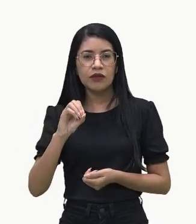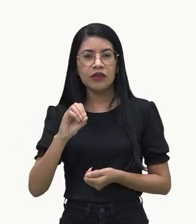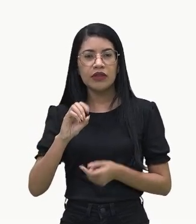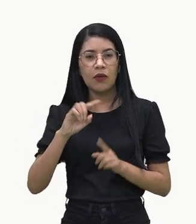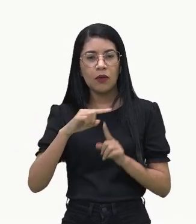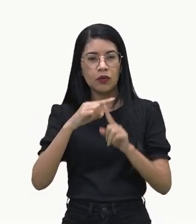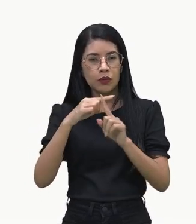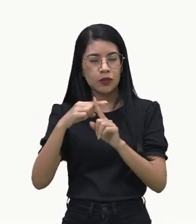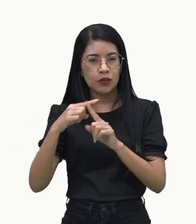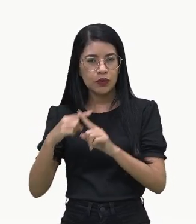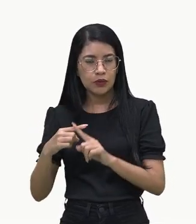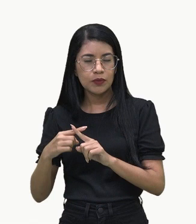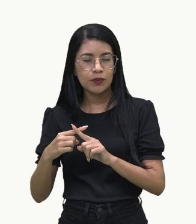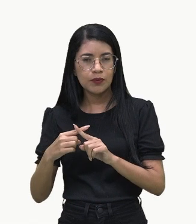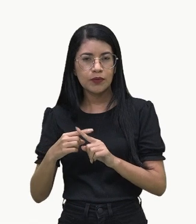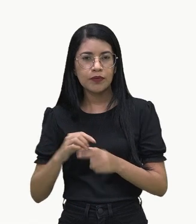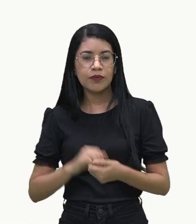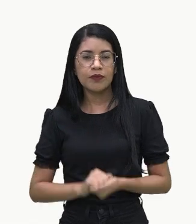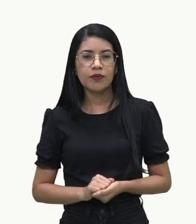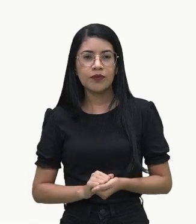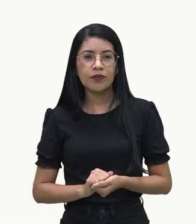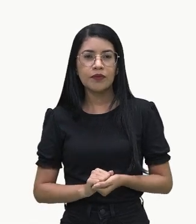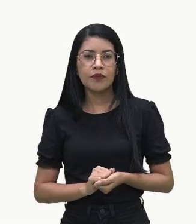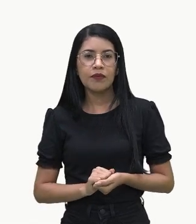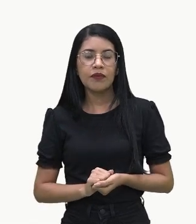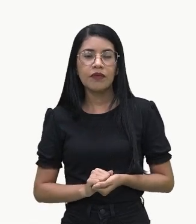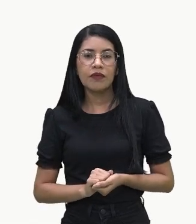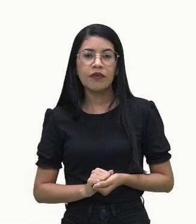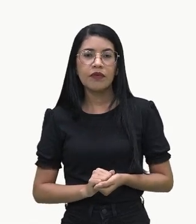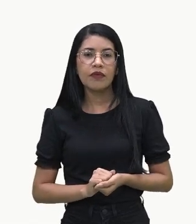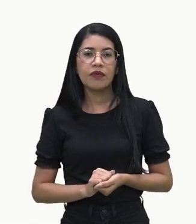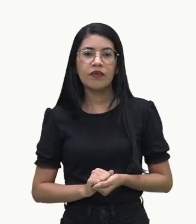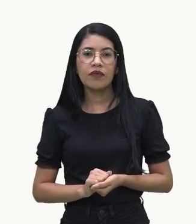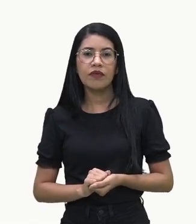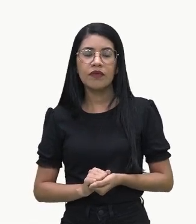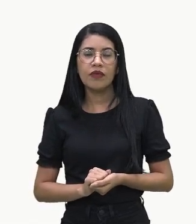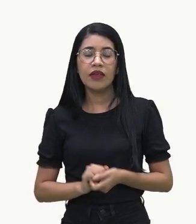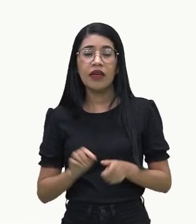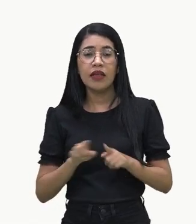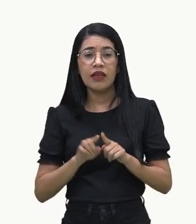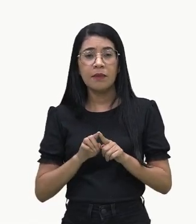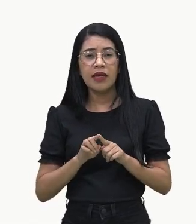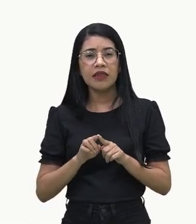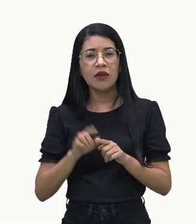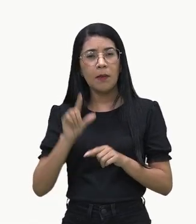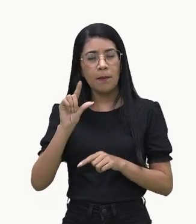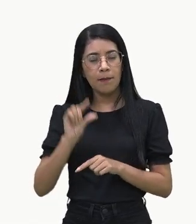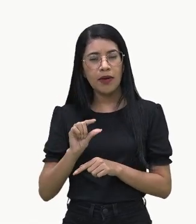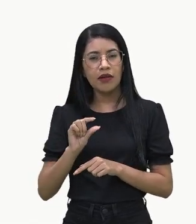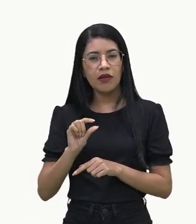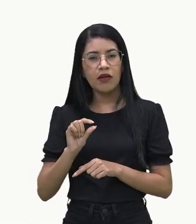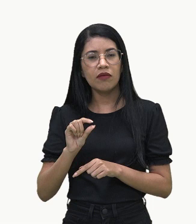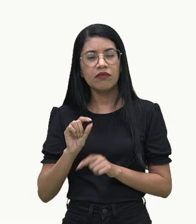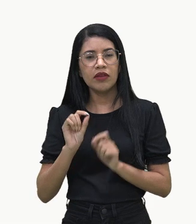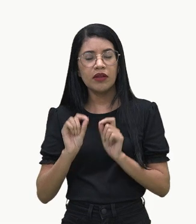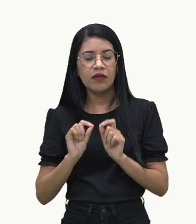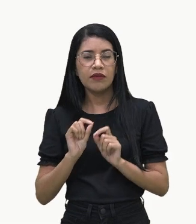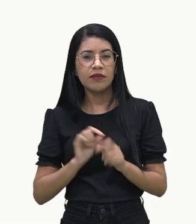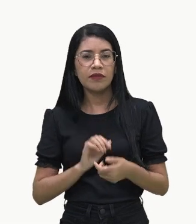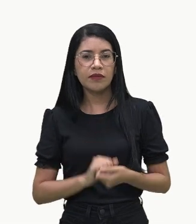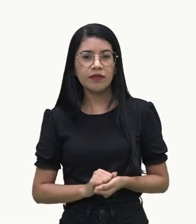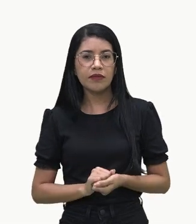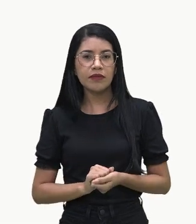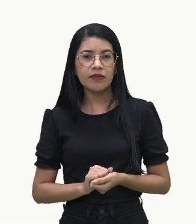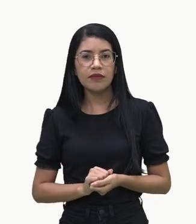múltiplos, e há as unidades que são menores que o metro, que nós chamamos